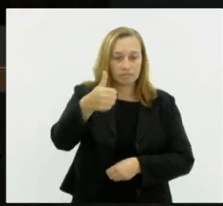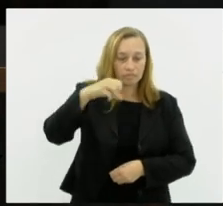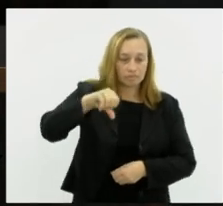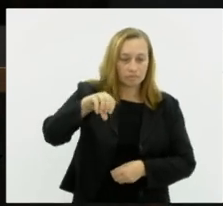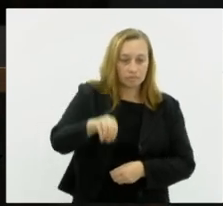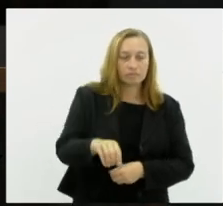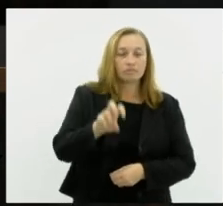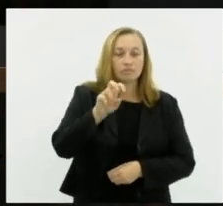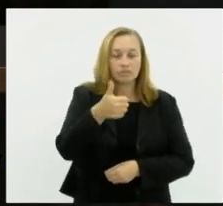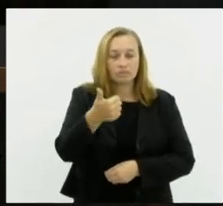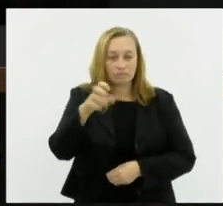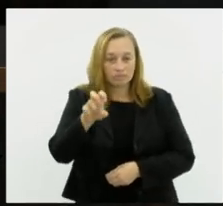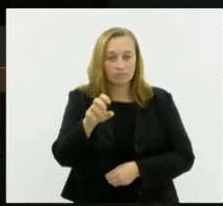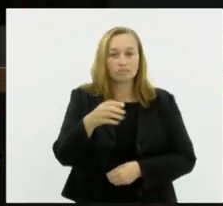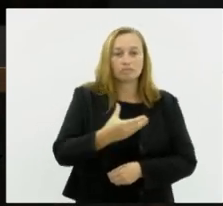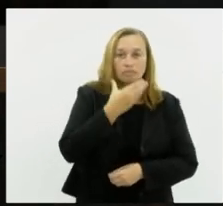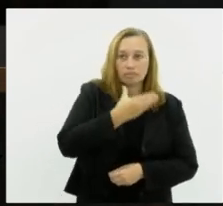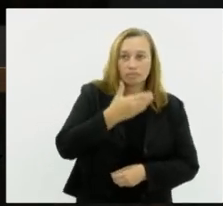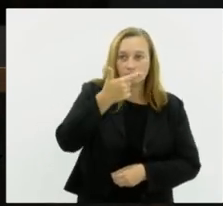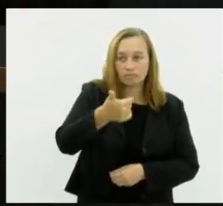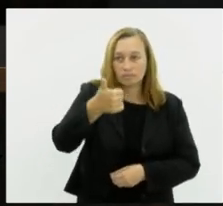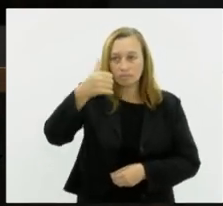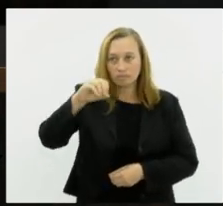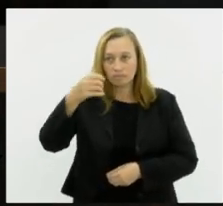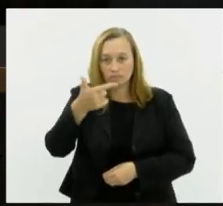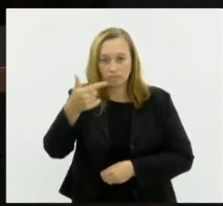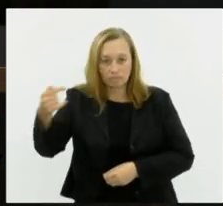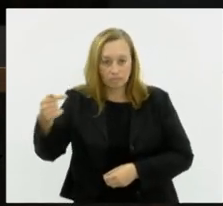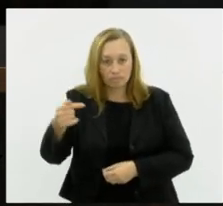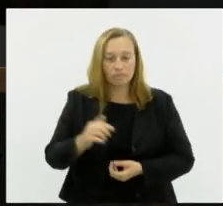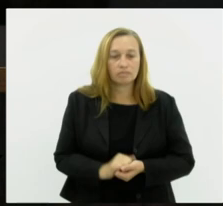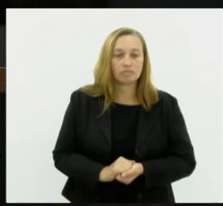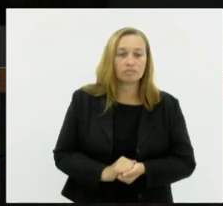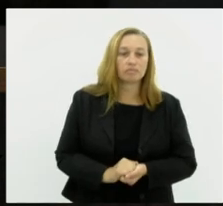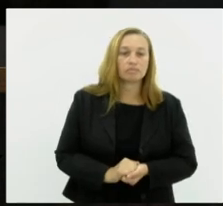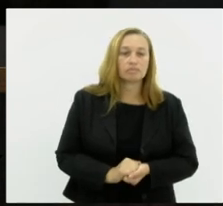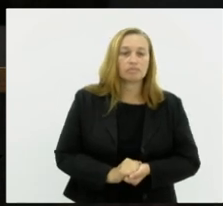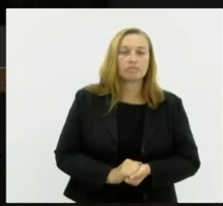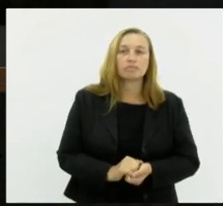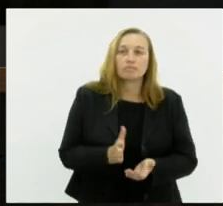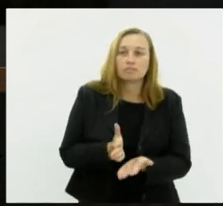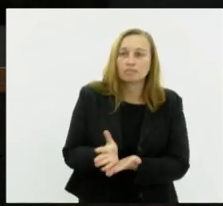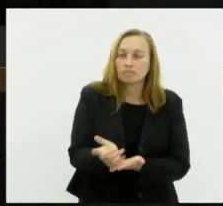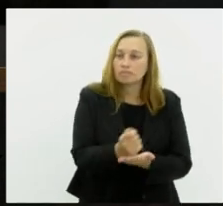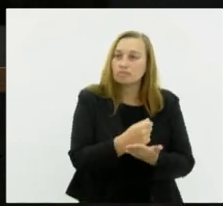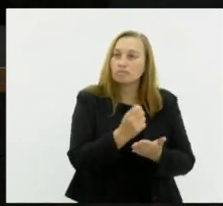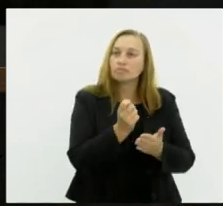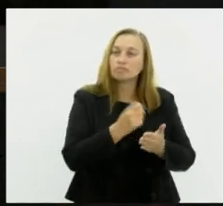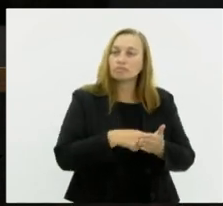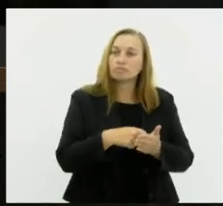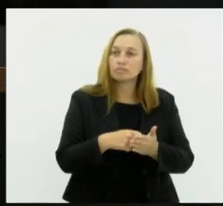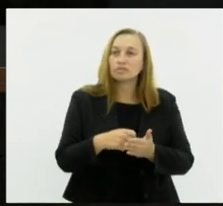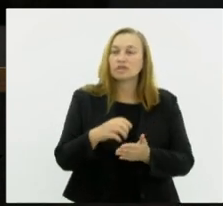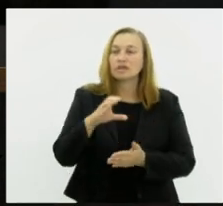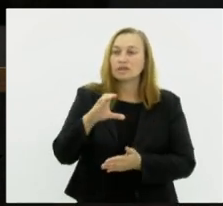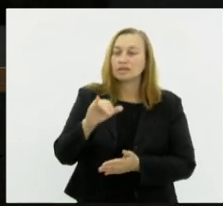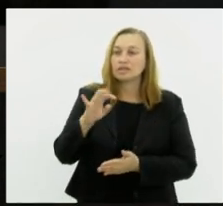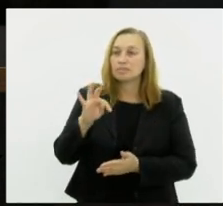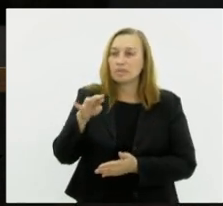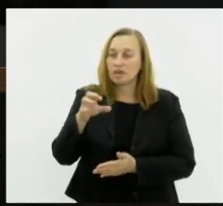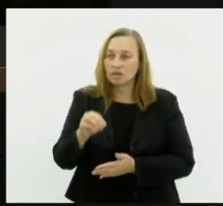15 de dezembro de 2017, ao regime diferenciado de tributação para cimentos,